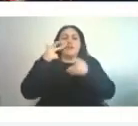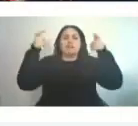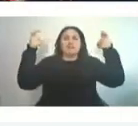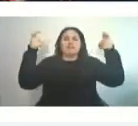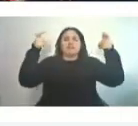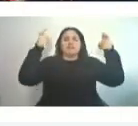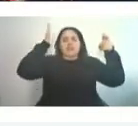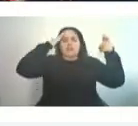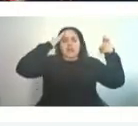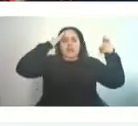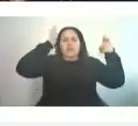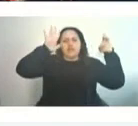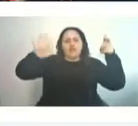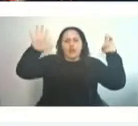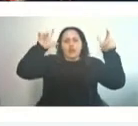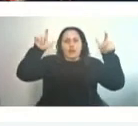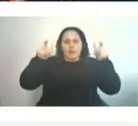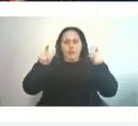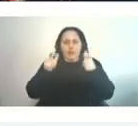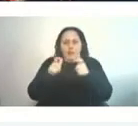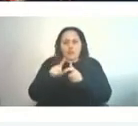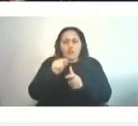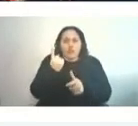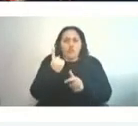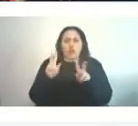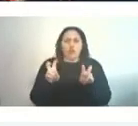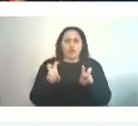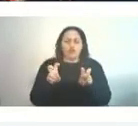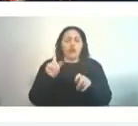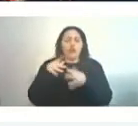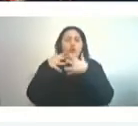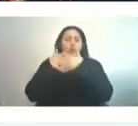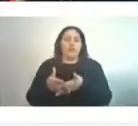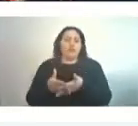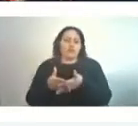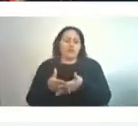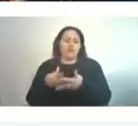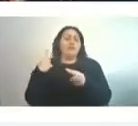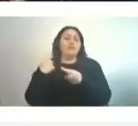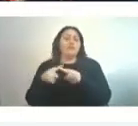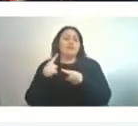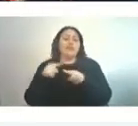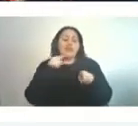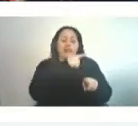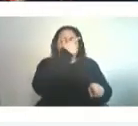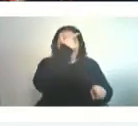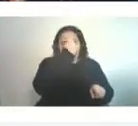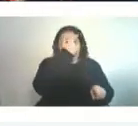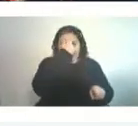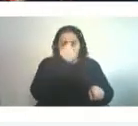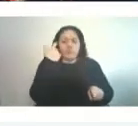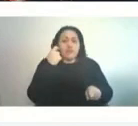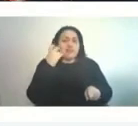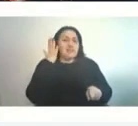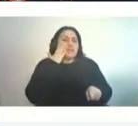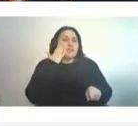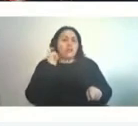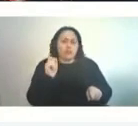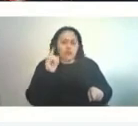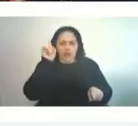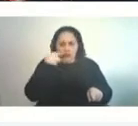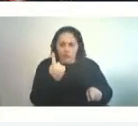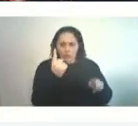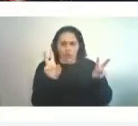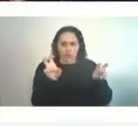depois é mais complicado, especialmente na graduação, quando se precisa de um saber mais horizontal, porque o aluno da graduação não vai sair